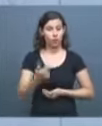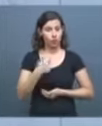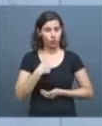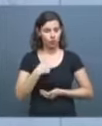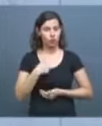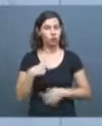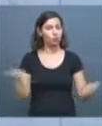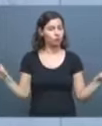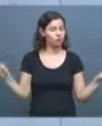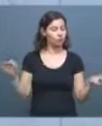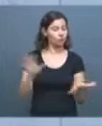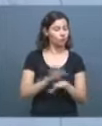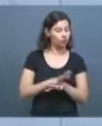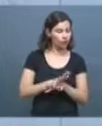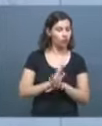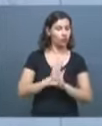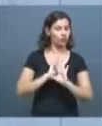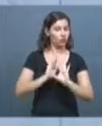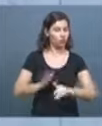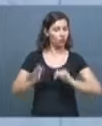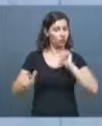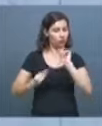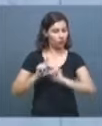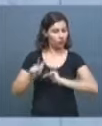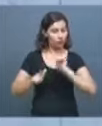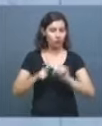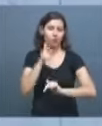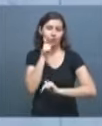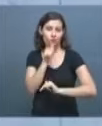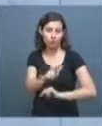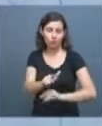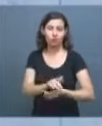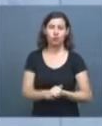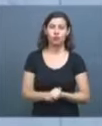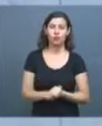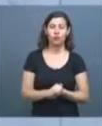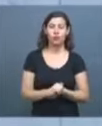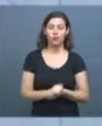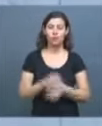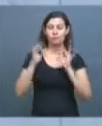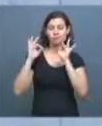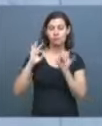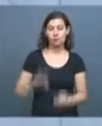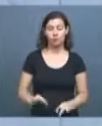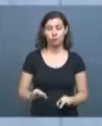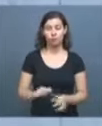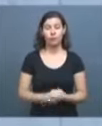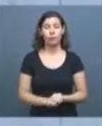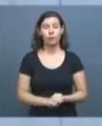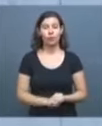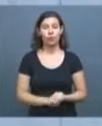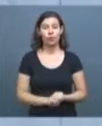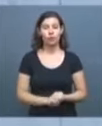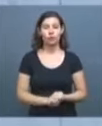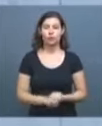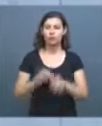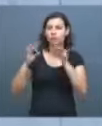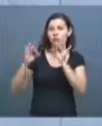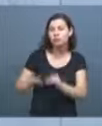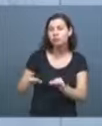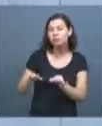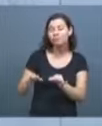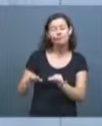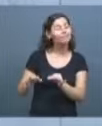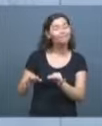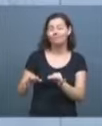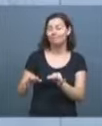sair daqui preparado e a minha expectativa é que eu tenha o meu futuro praticamente garantido. E nós sabemos que não é assim, né? Nós sabemos